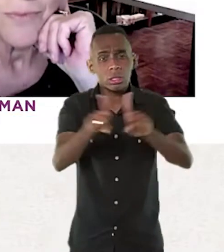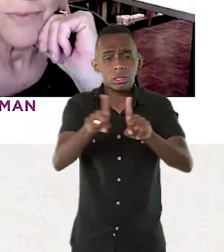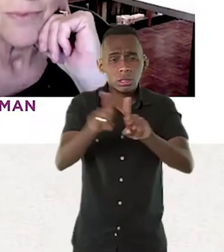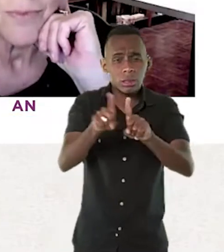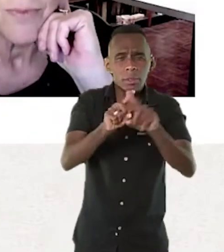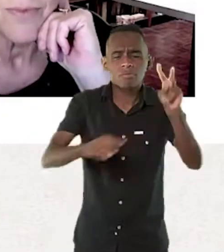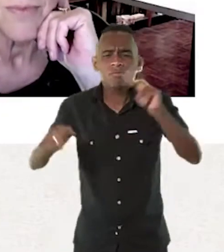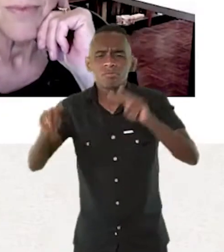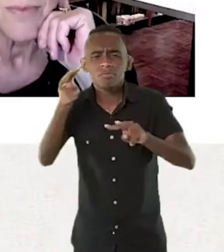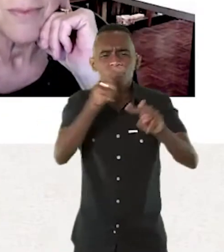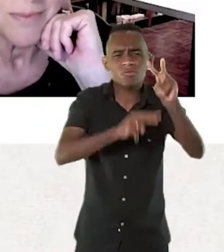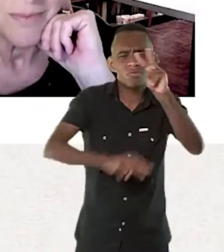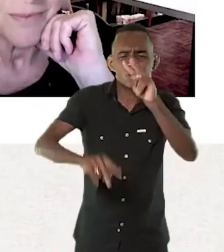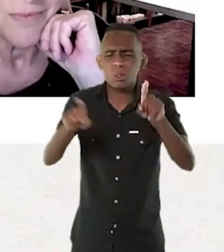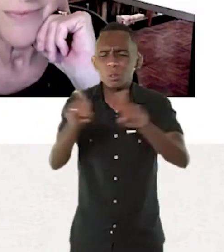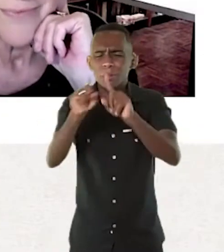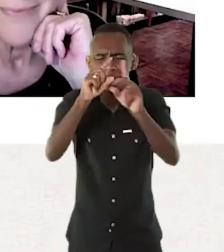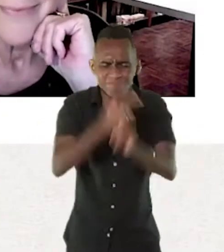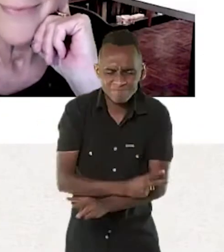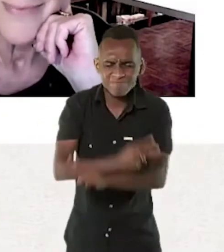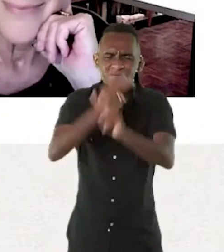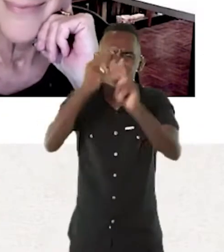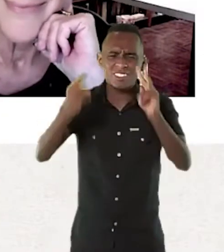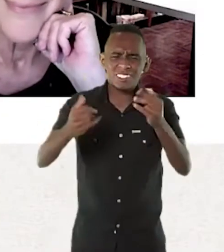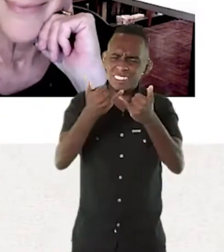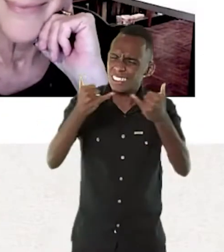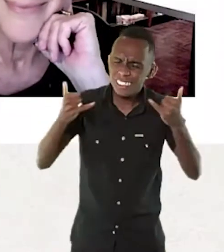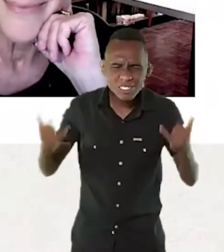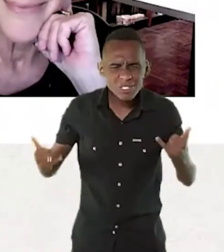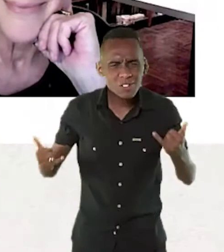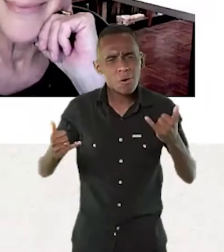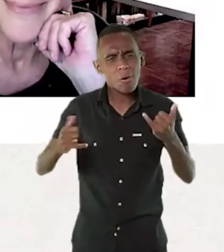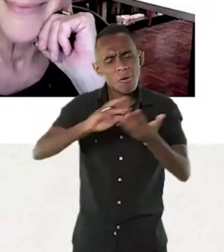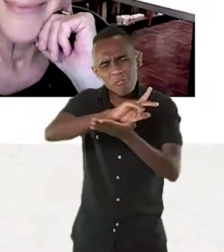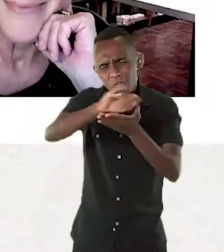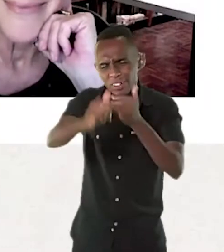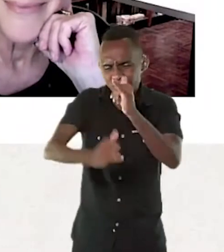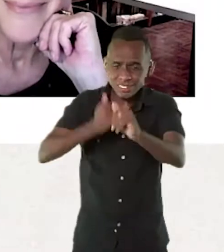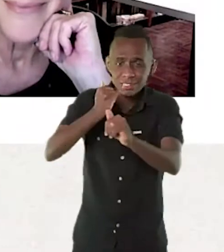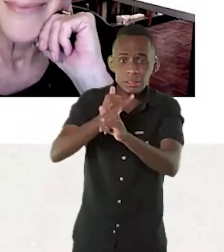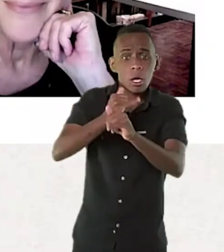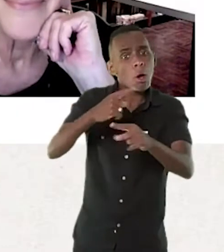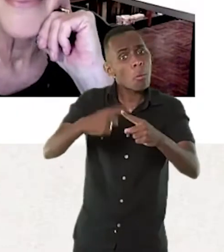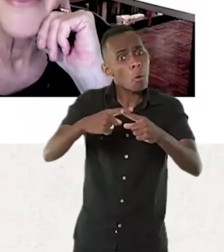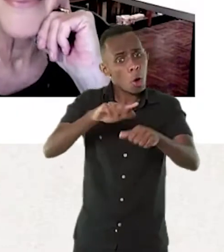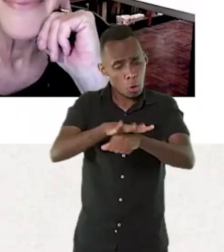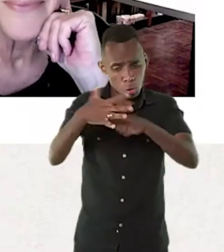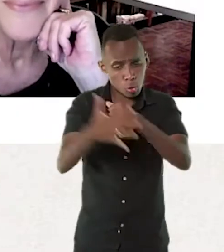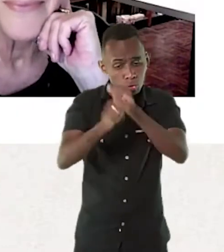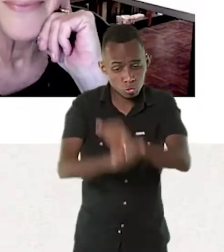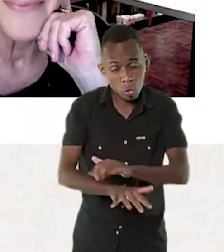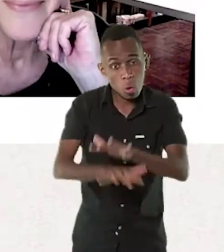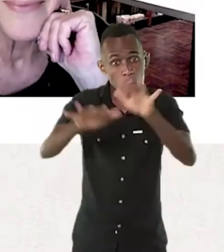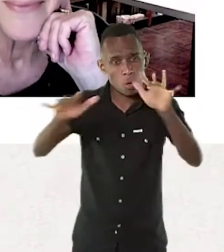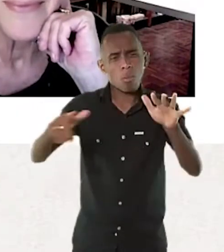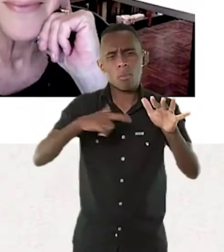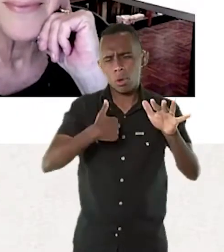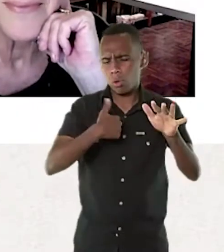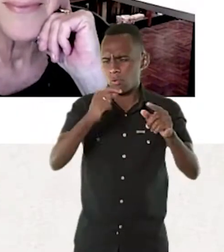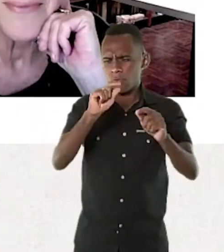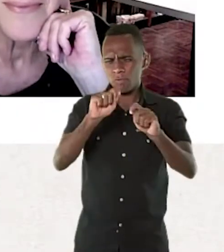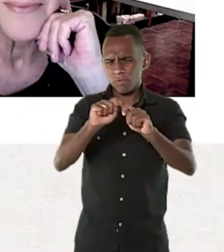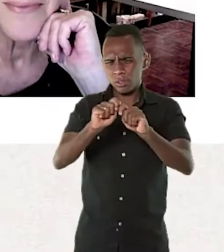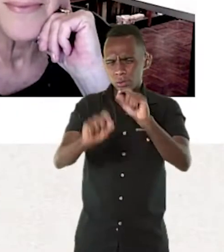com eletrônica, programação e a própria pandemia. Eu fiz até uma relação,